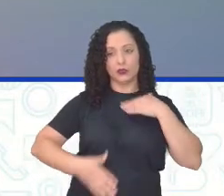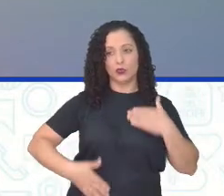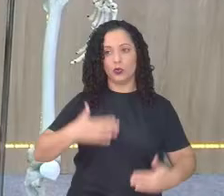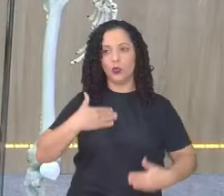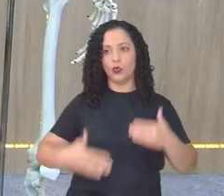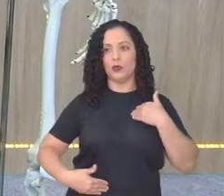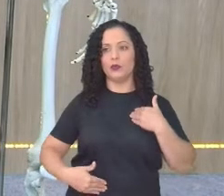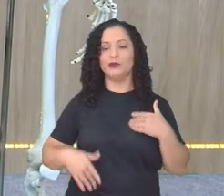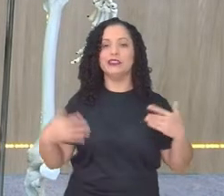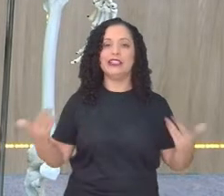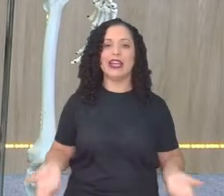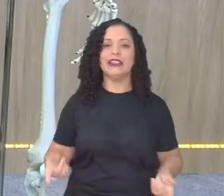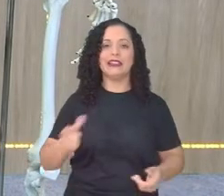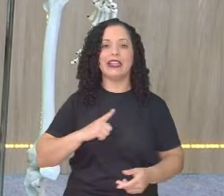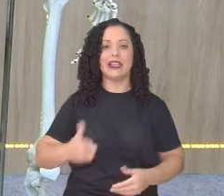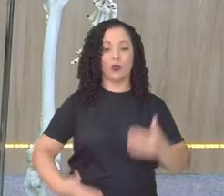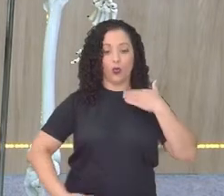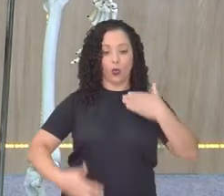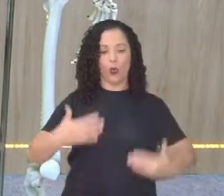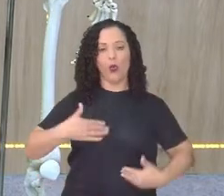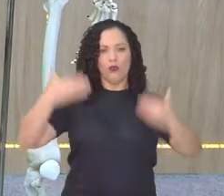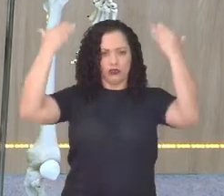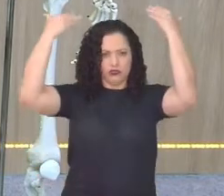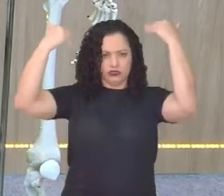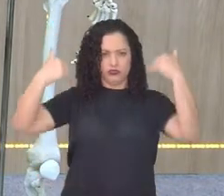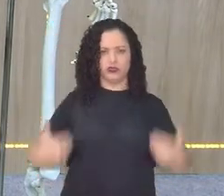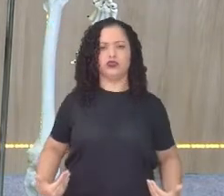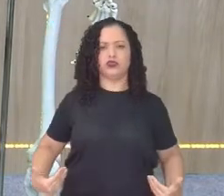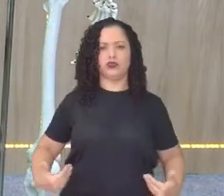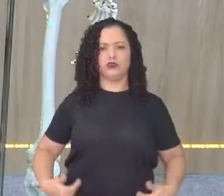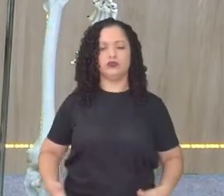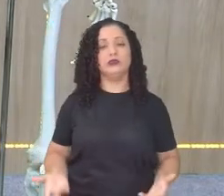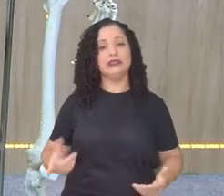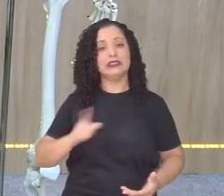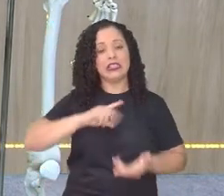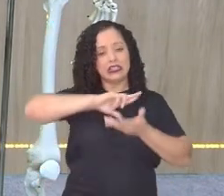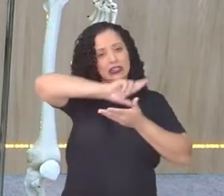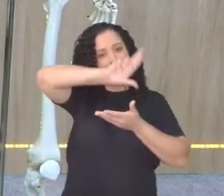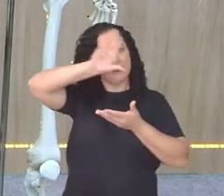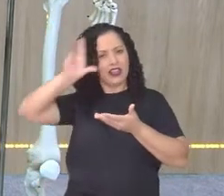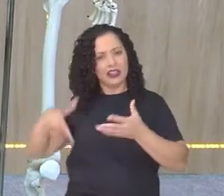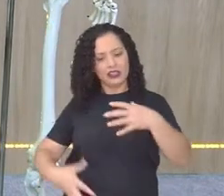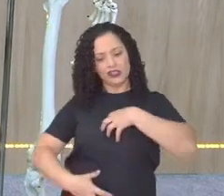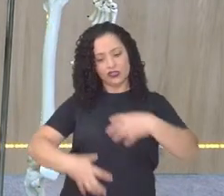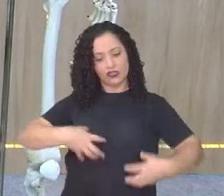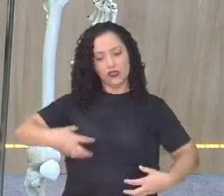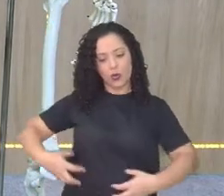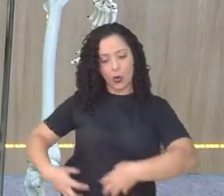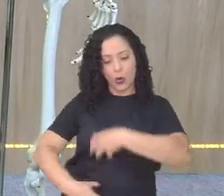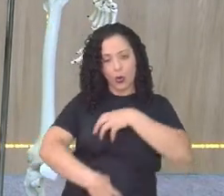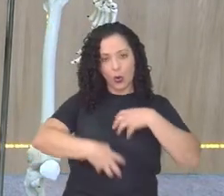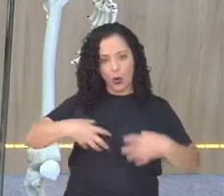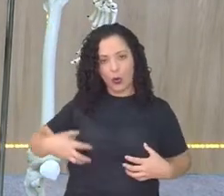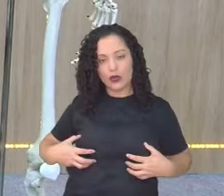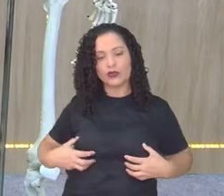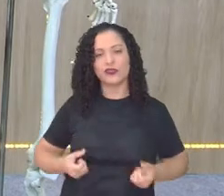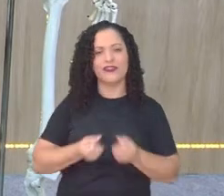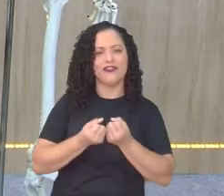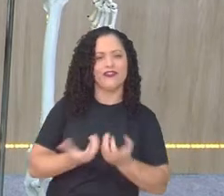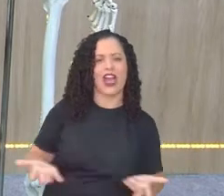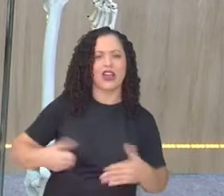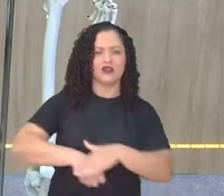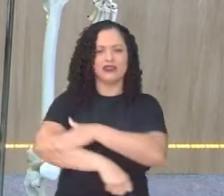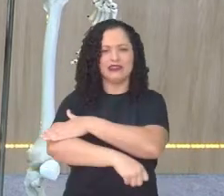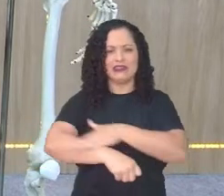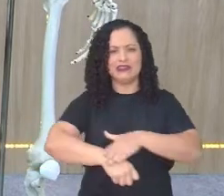essas etapas, eu tenho o sistema. E esse sistema é formado por vários órgãos, não é? Que foi formado por vários tecidos, por